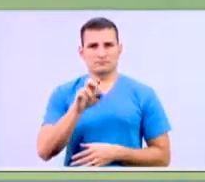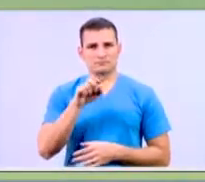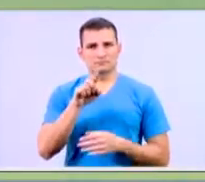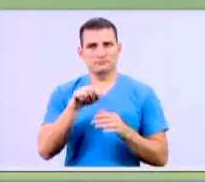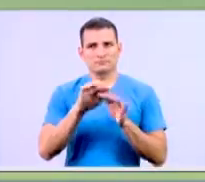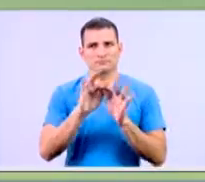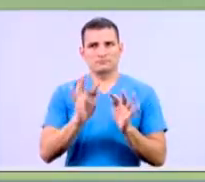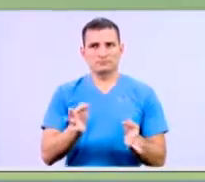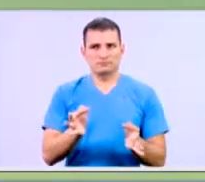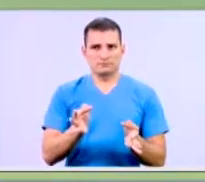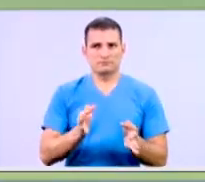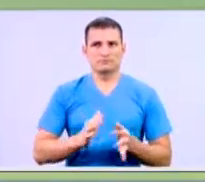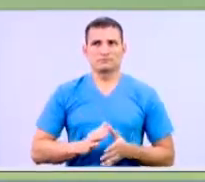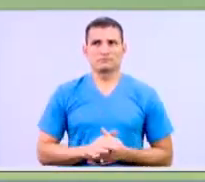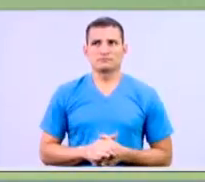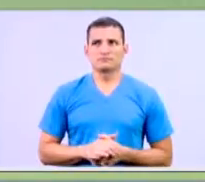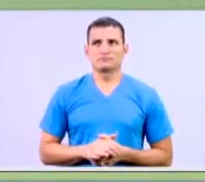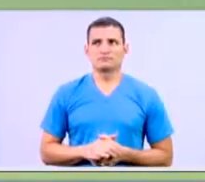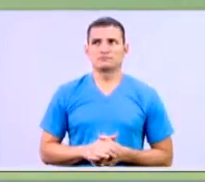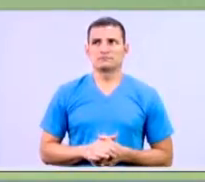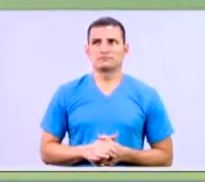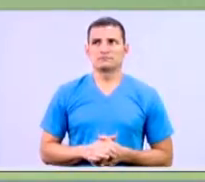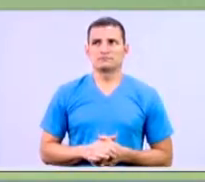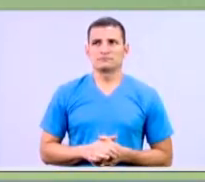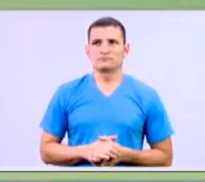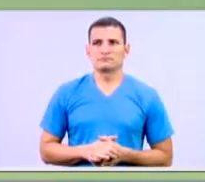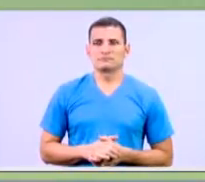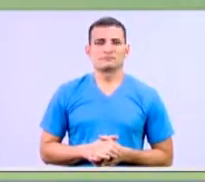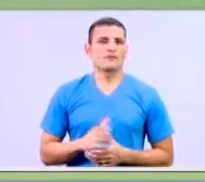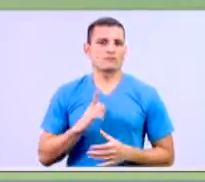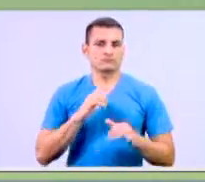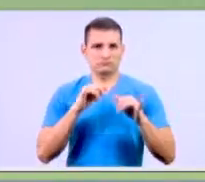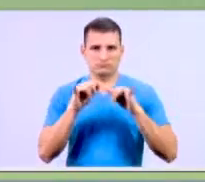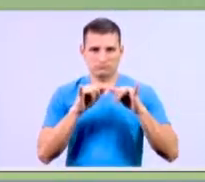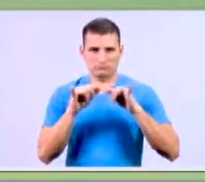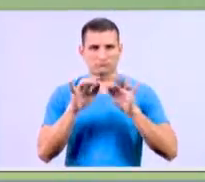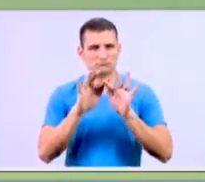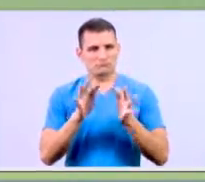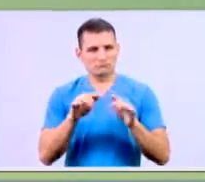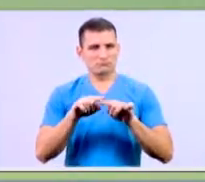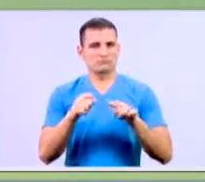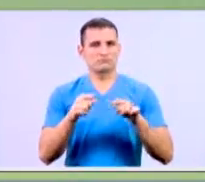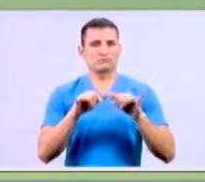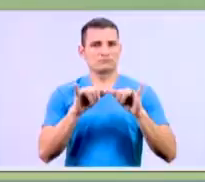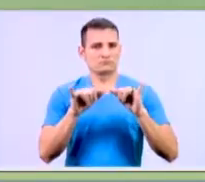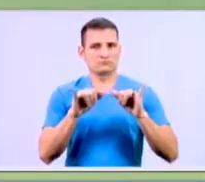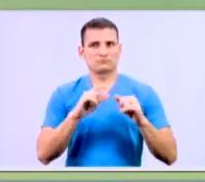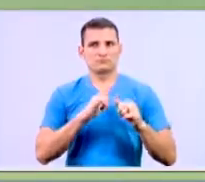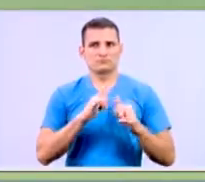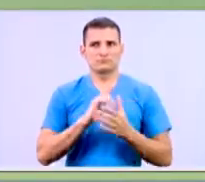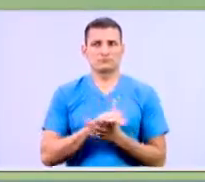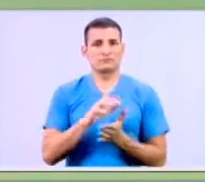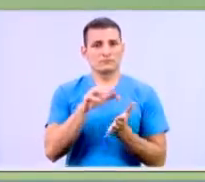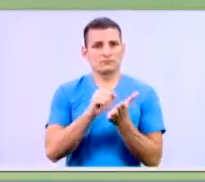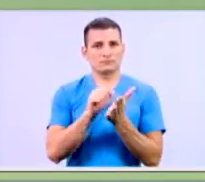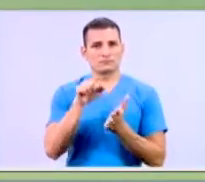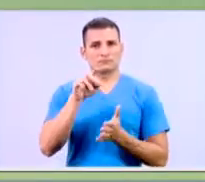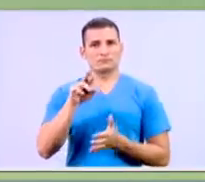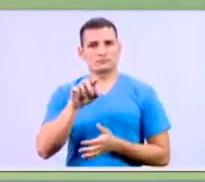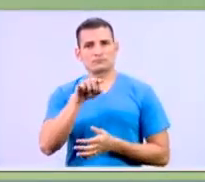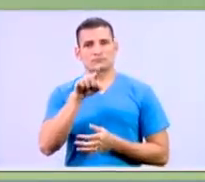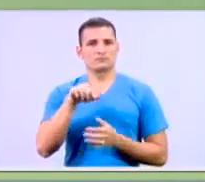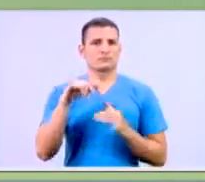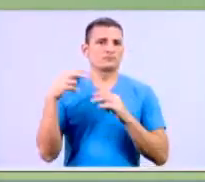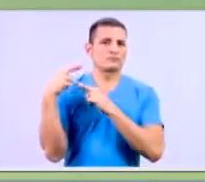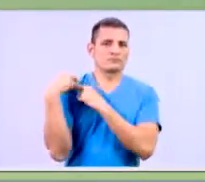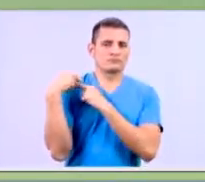simples de se explicar, mas tem mais algumas informações. Registro.br é o responsável pelos registros